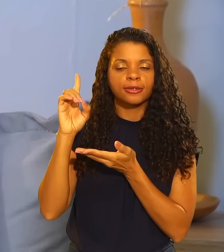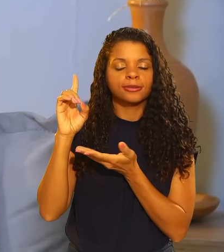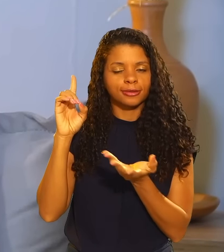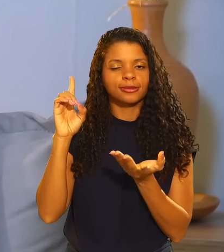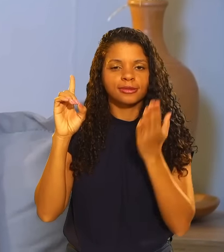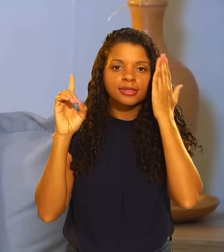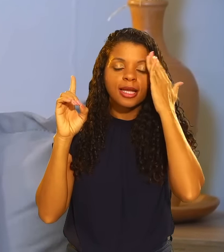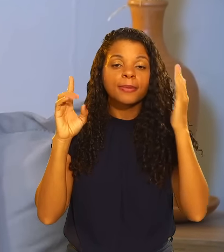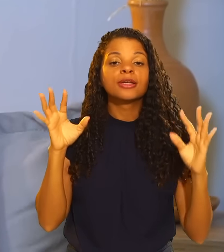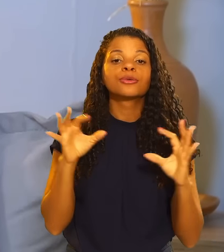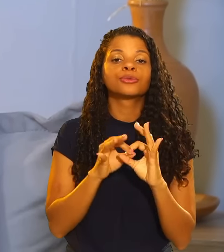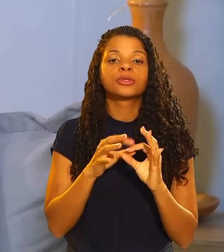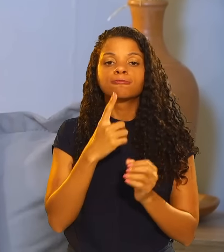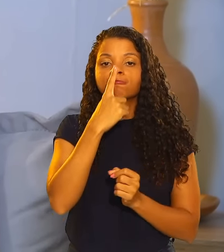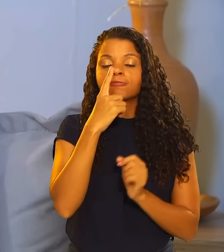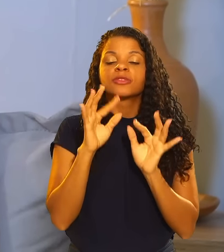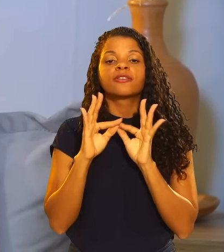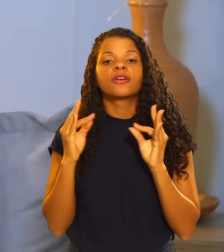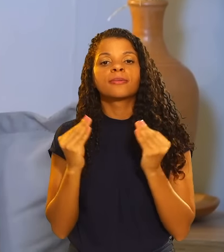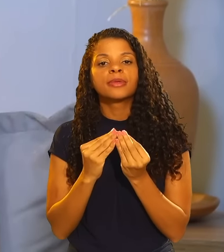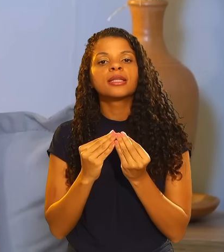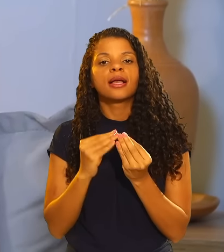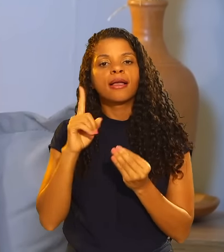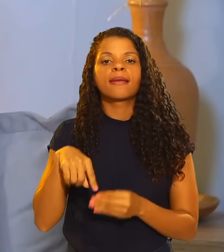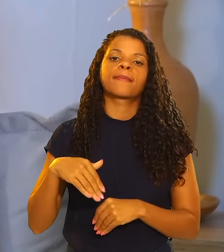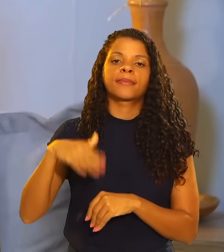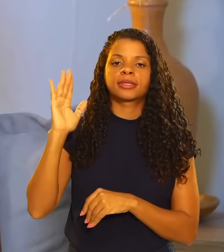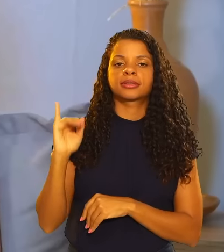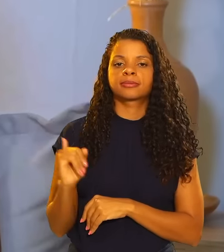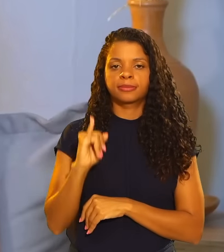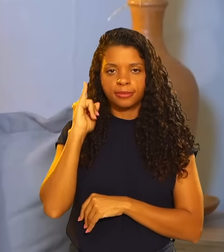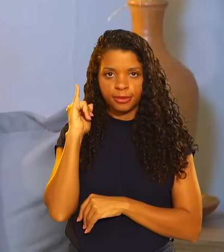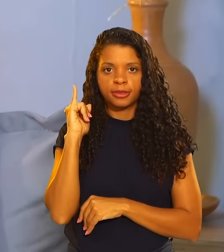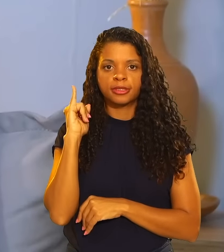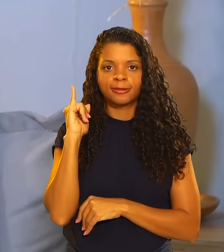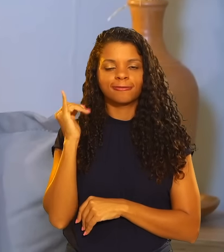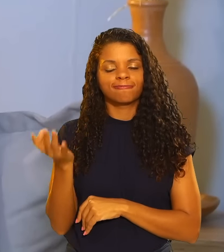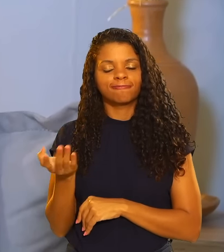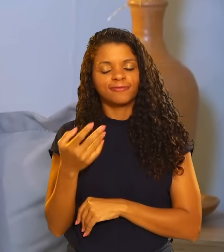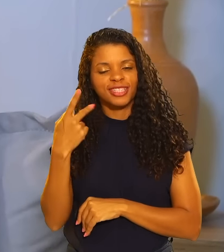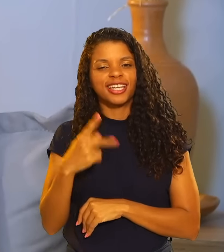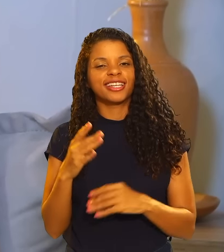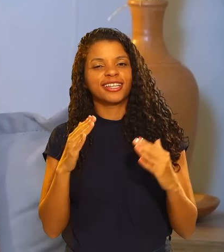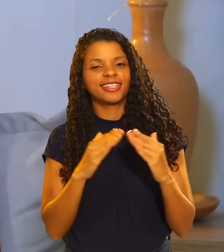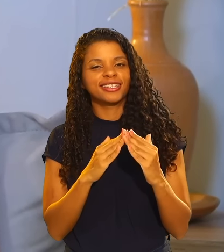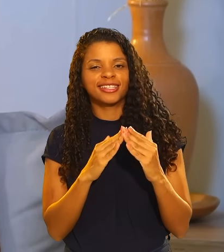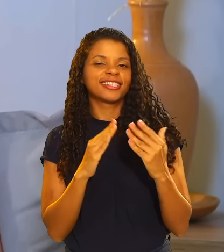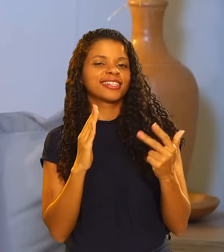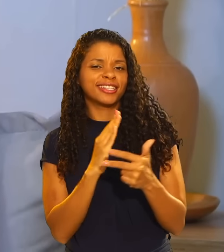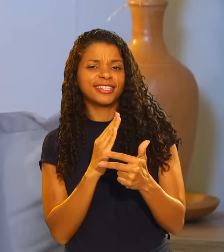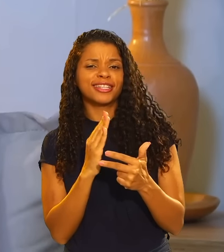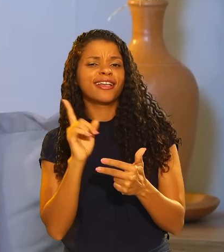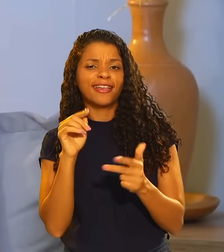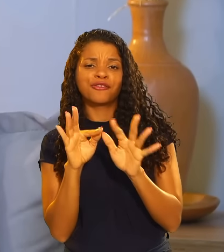aqui agora, esse sim é mais importante. E aqui na igreja, né, a gente se trata por irmãos e tudo. E quantas situações aqui